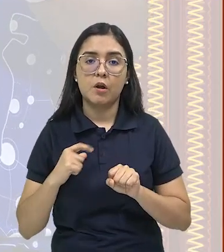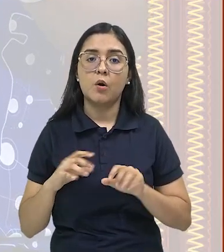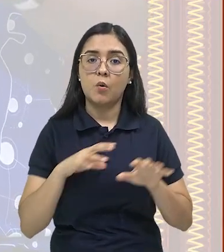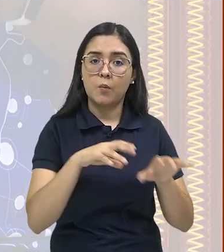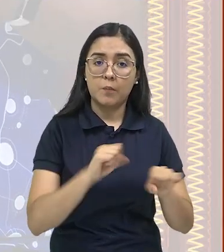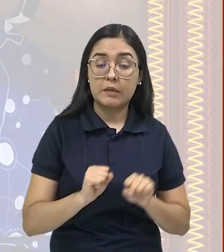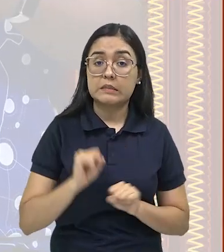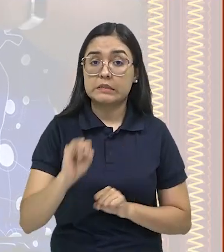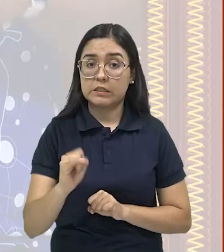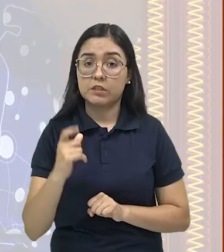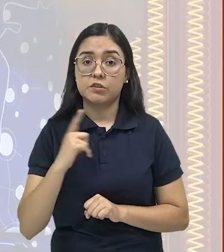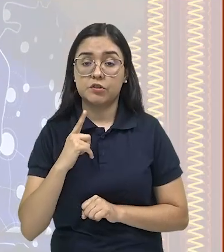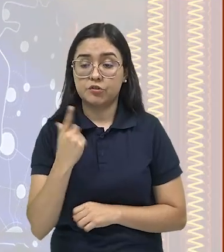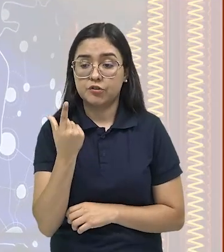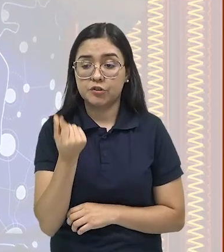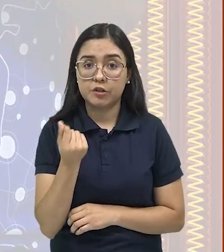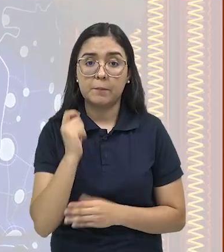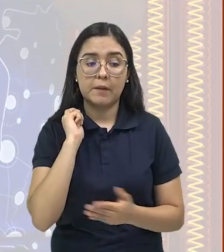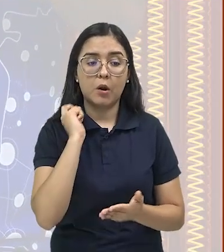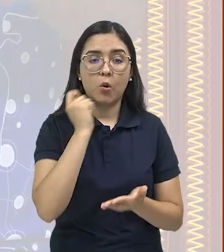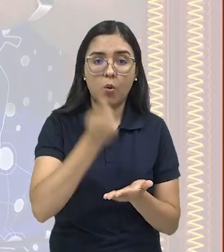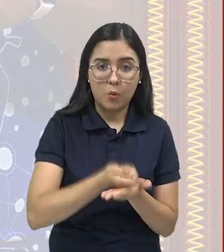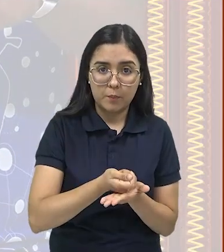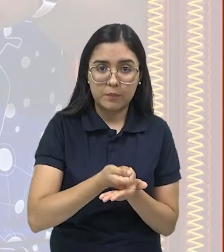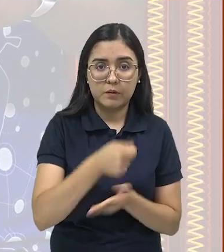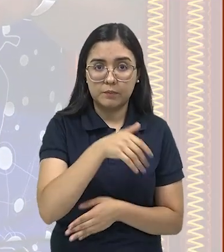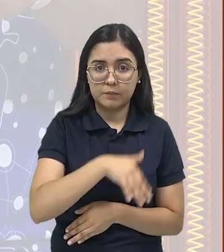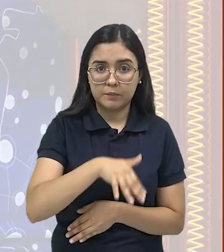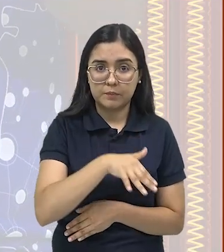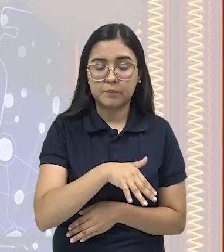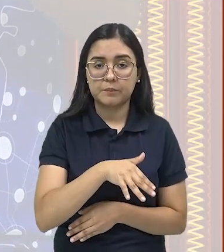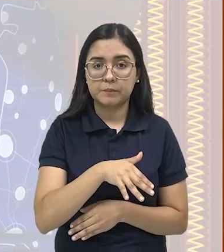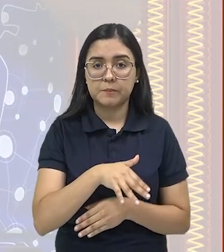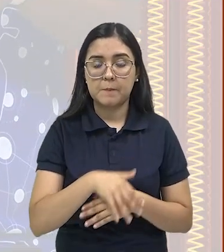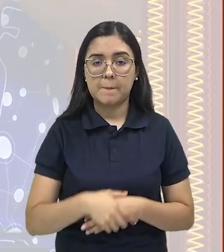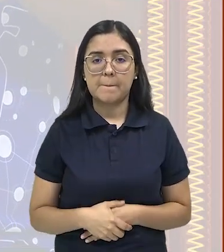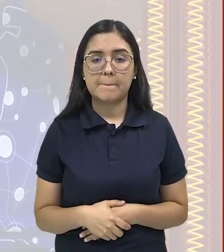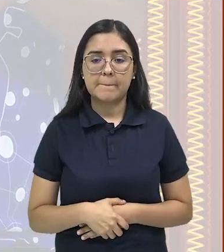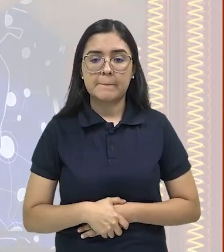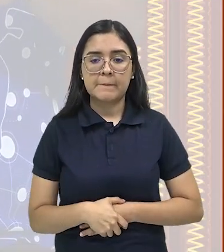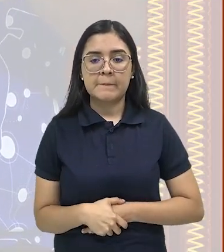que você tivesse dinheiro para comprar a